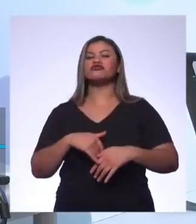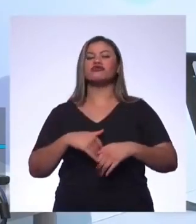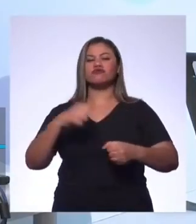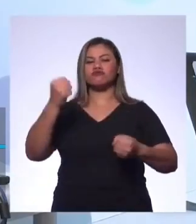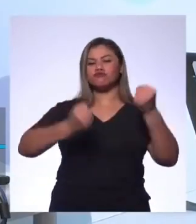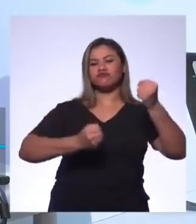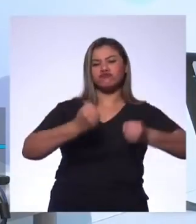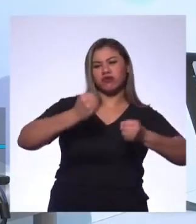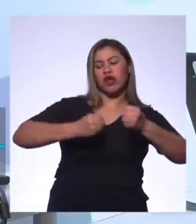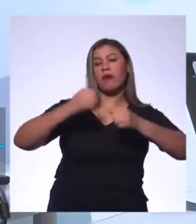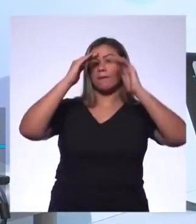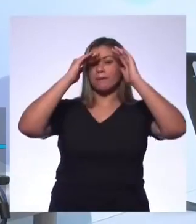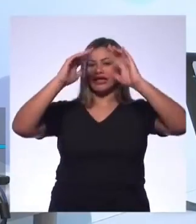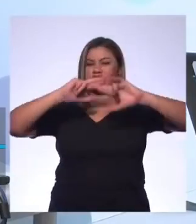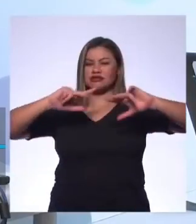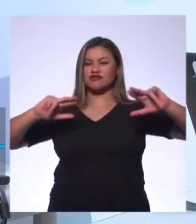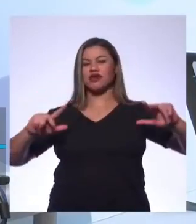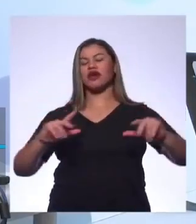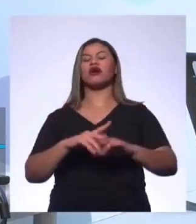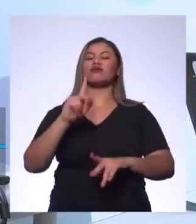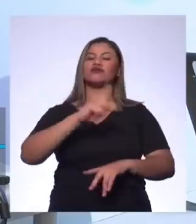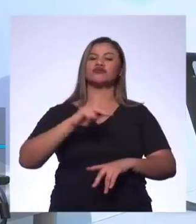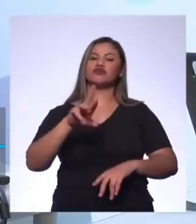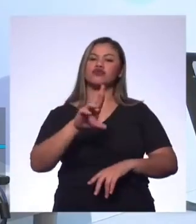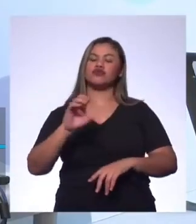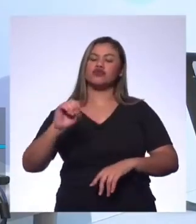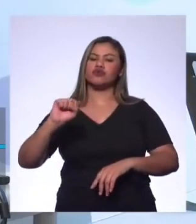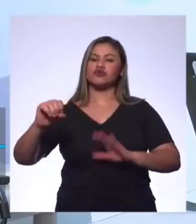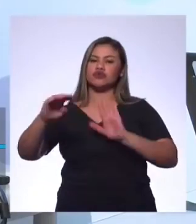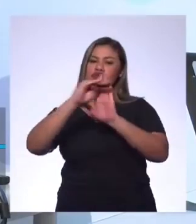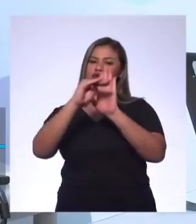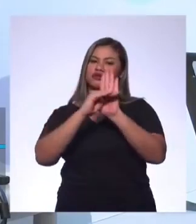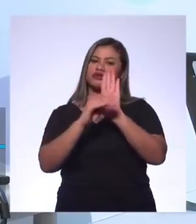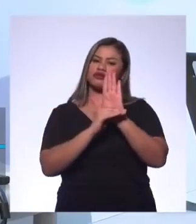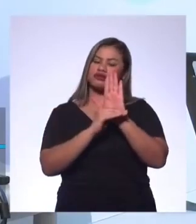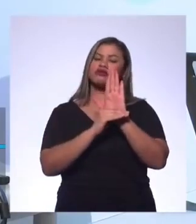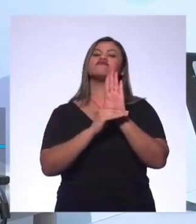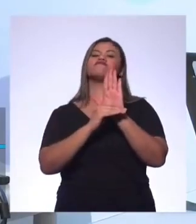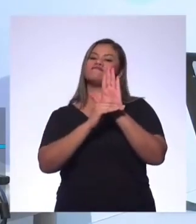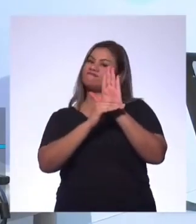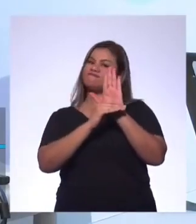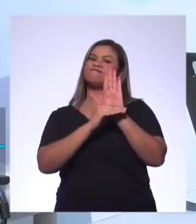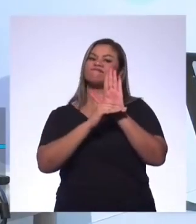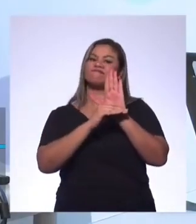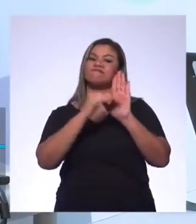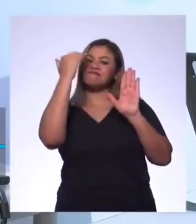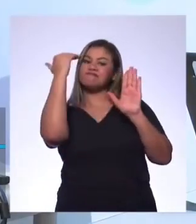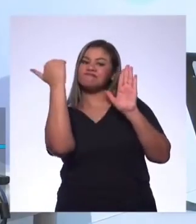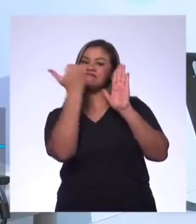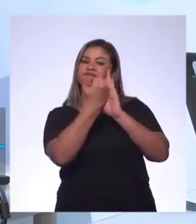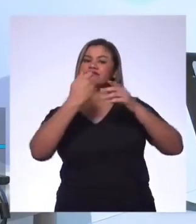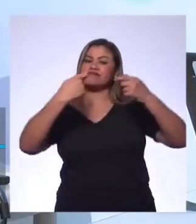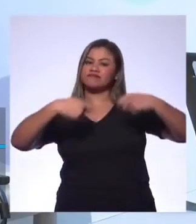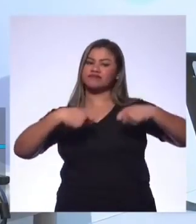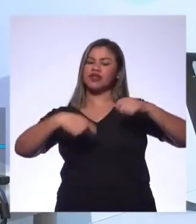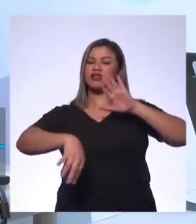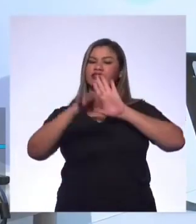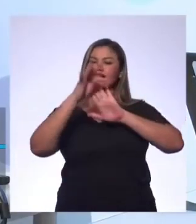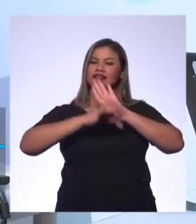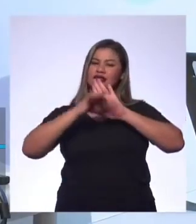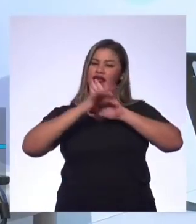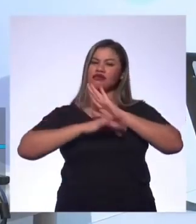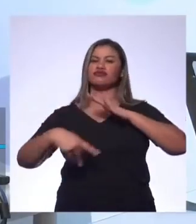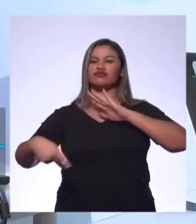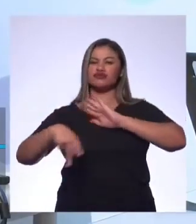A professora Rosa diz que é aquele que integra um conjunto de regras, normas e preceitos, que são os textos normativos, não